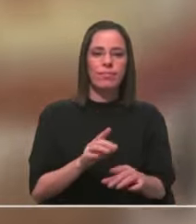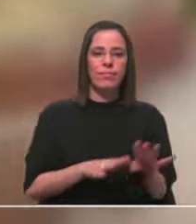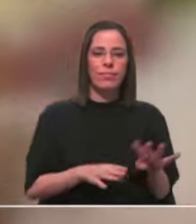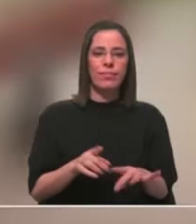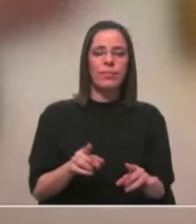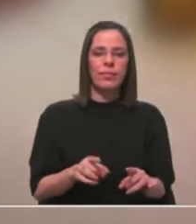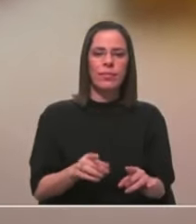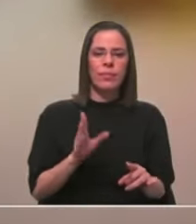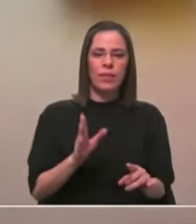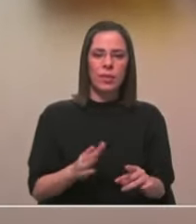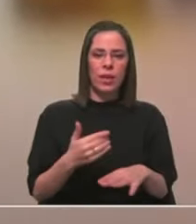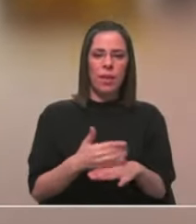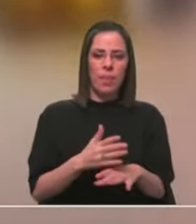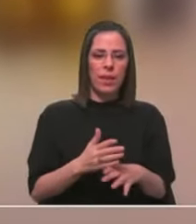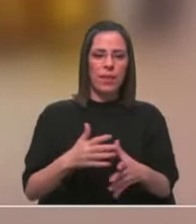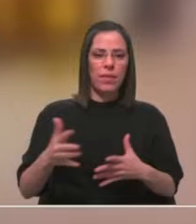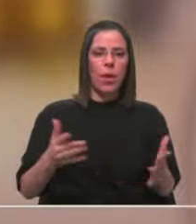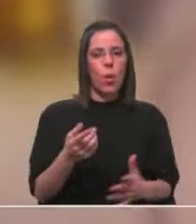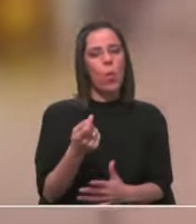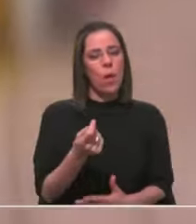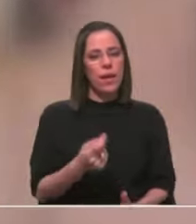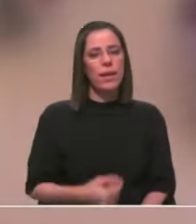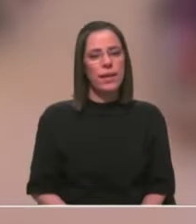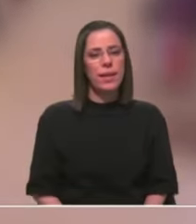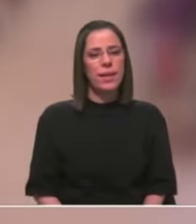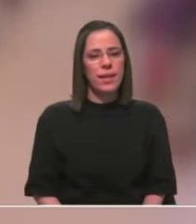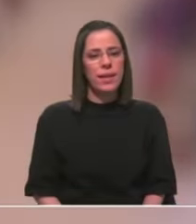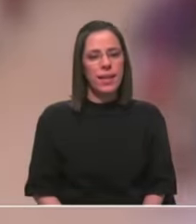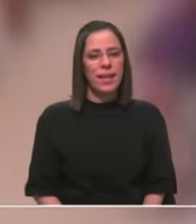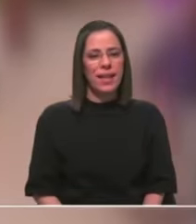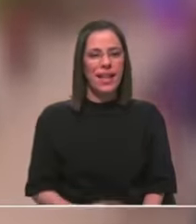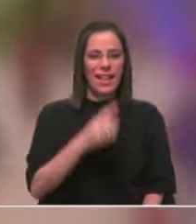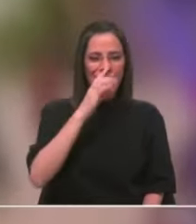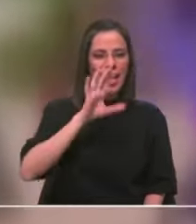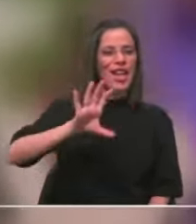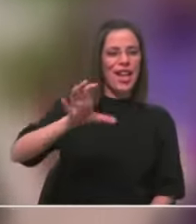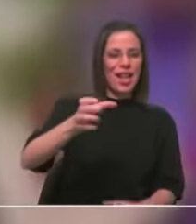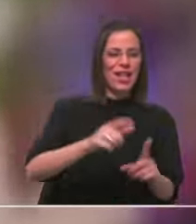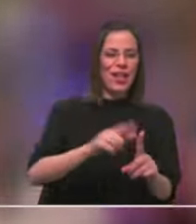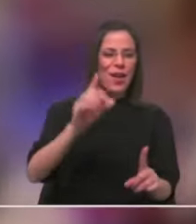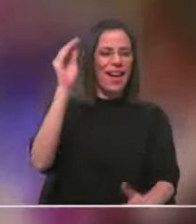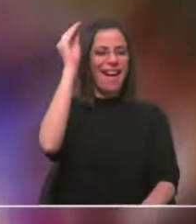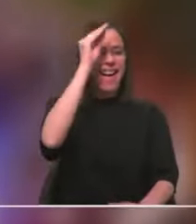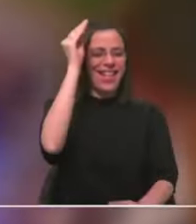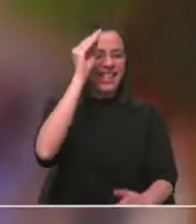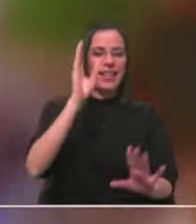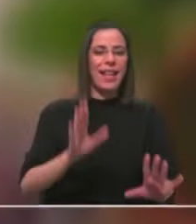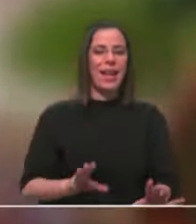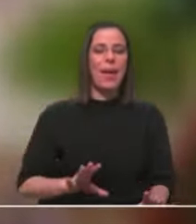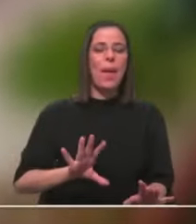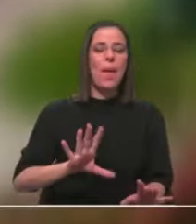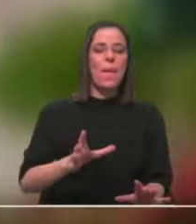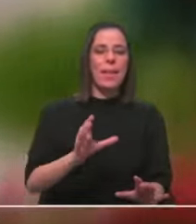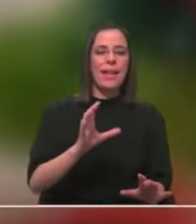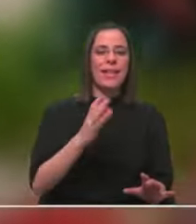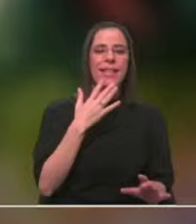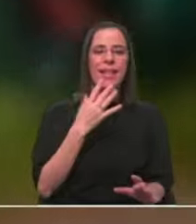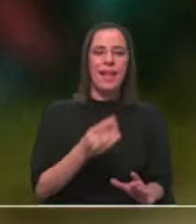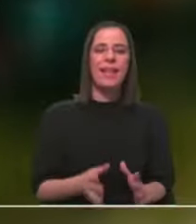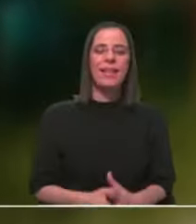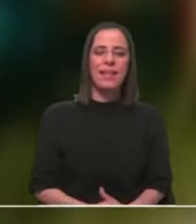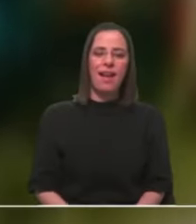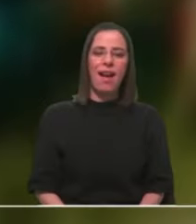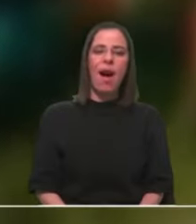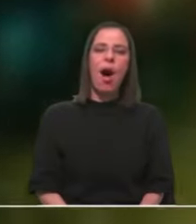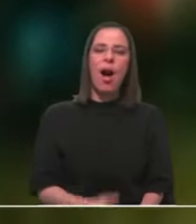João, isto já é uma divisão inteira. É quase. Isto é uma região, já não é aldeia nem coisa. Cidade natal. O país natal. Mas tem.